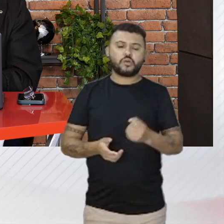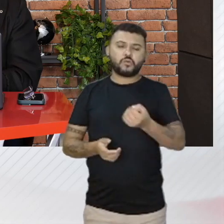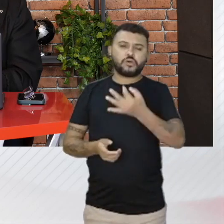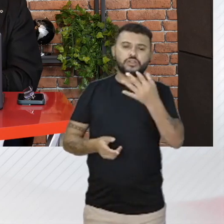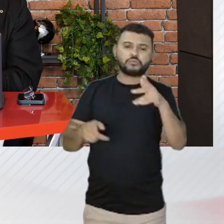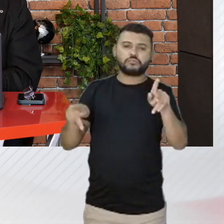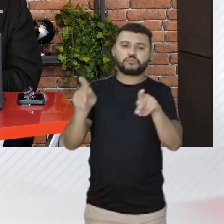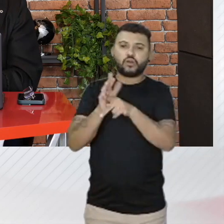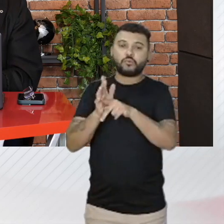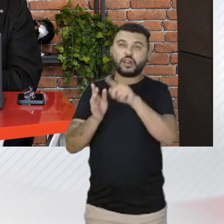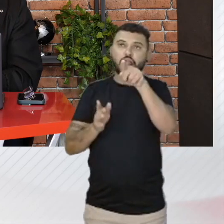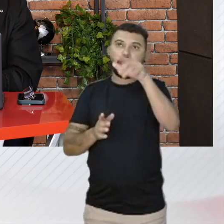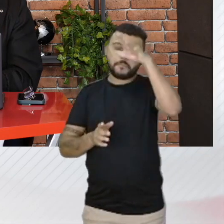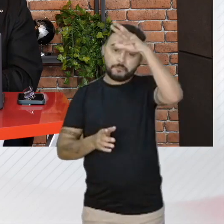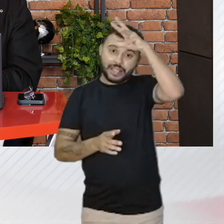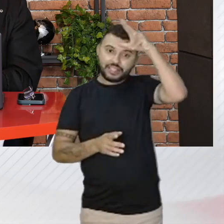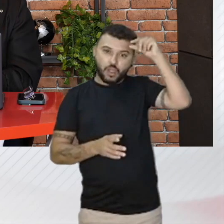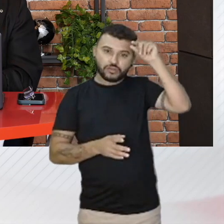Manaus, mas